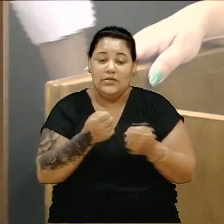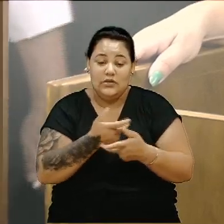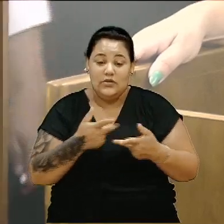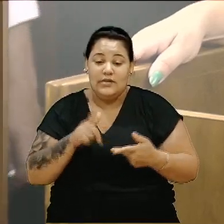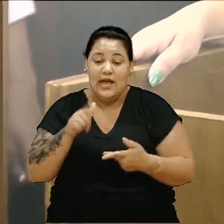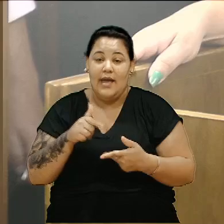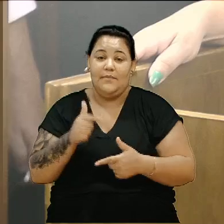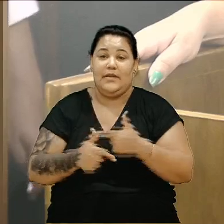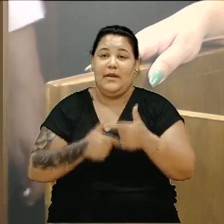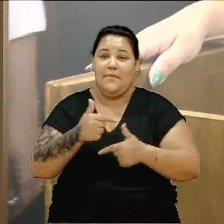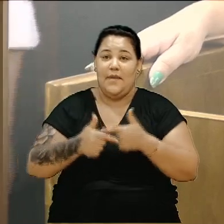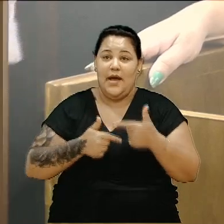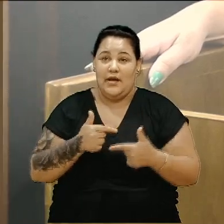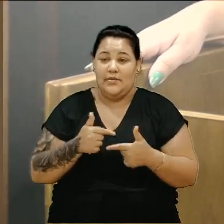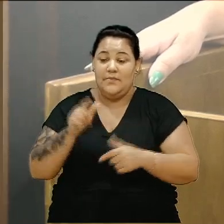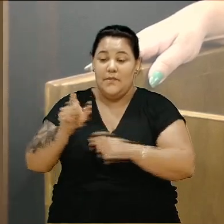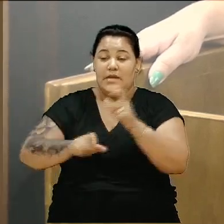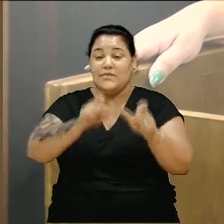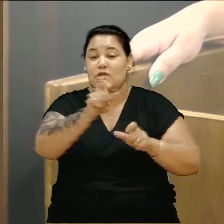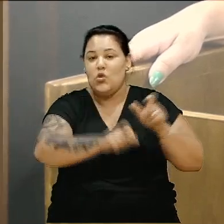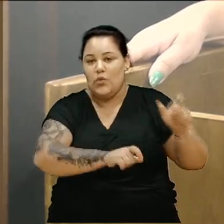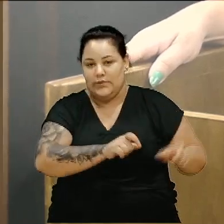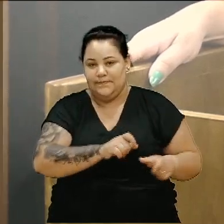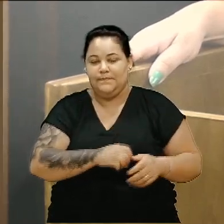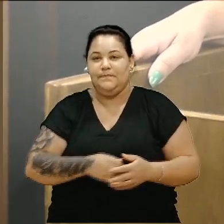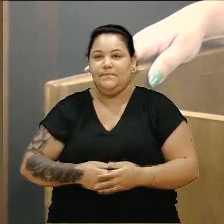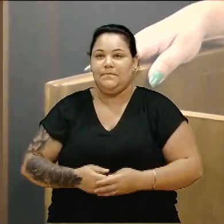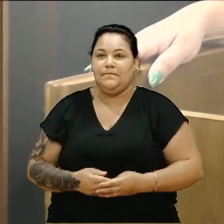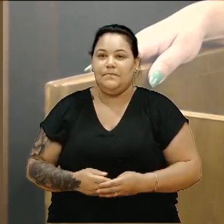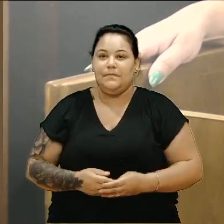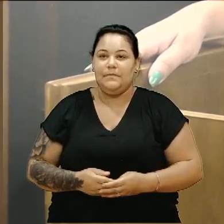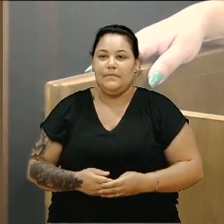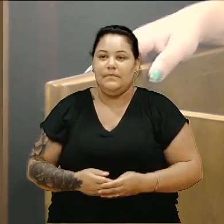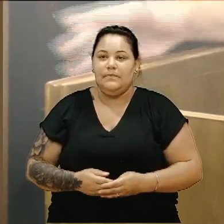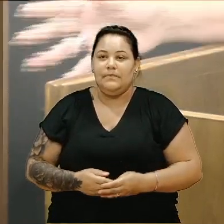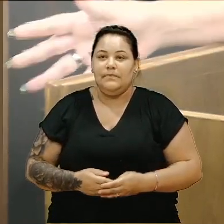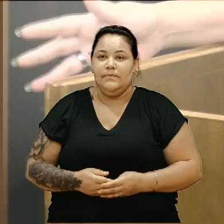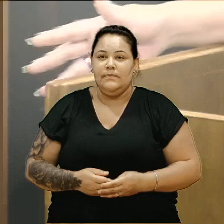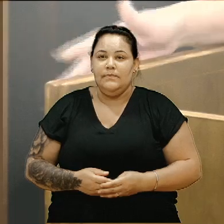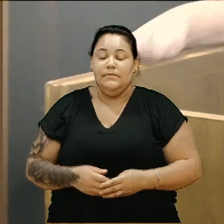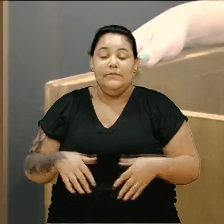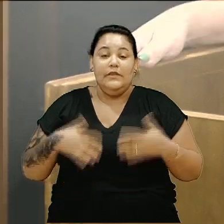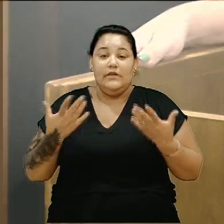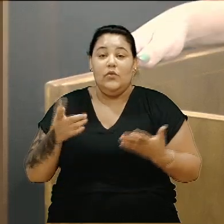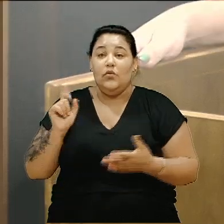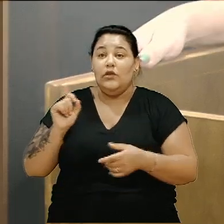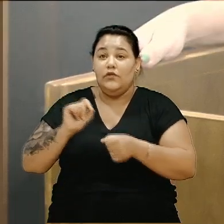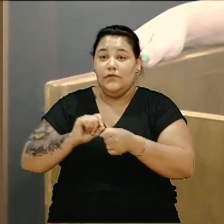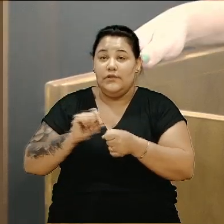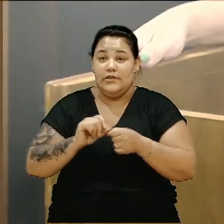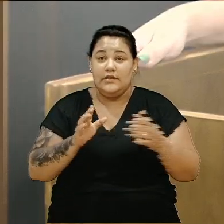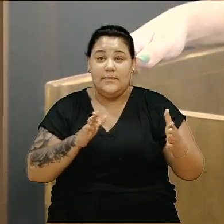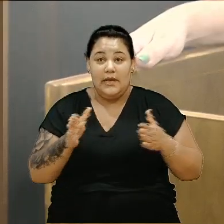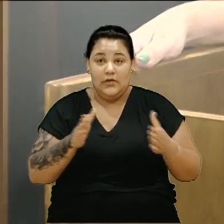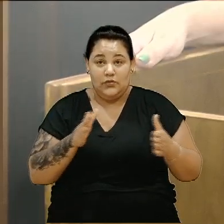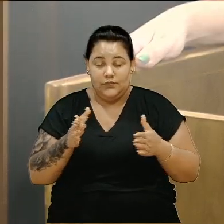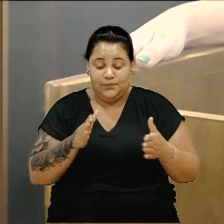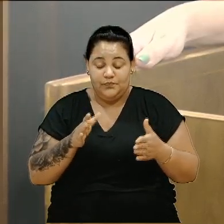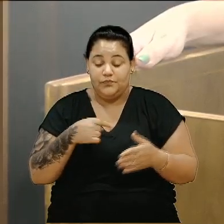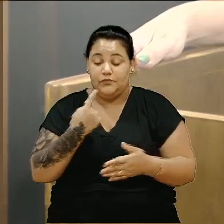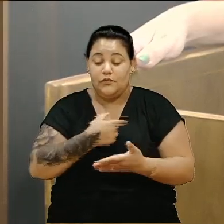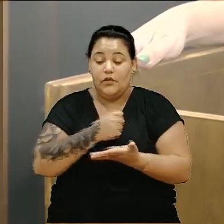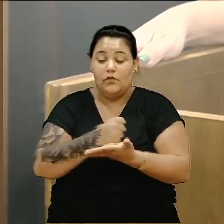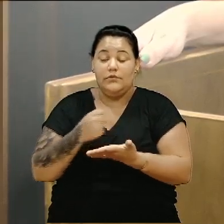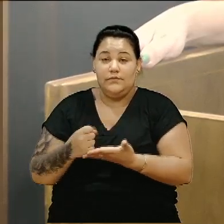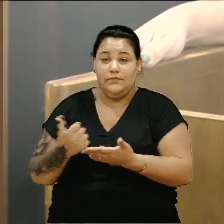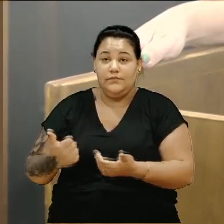trabalho para as pessoas, né? E, então, o que eu fiz neste período? A gente contratou a nossa